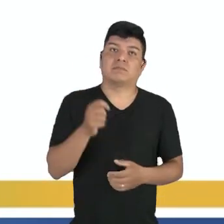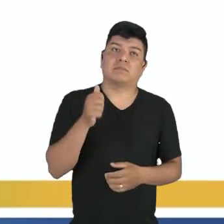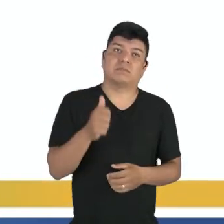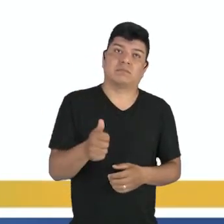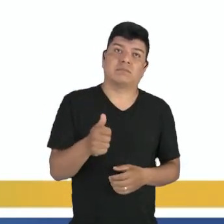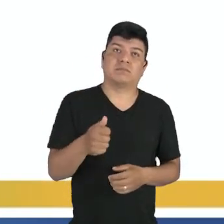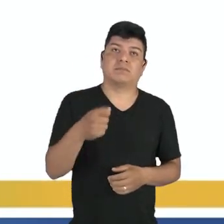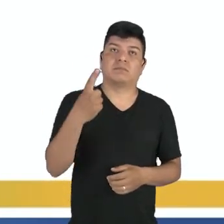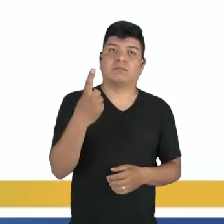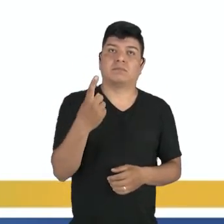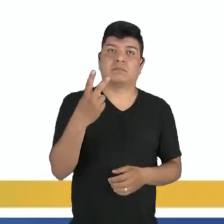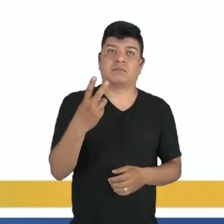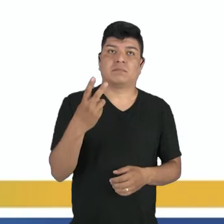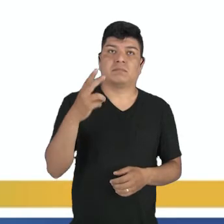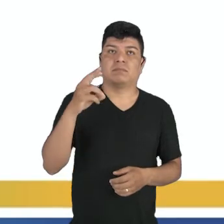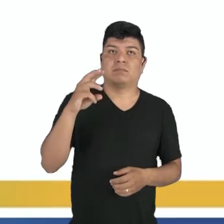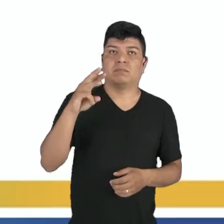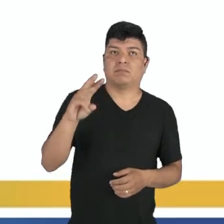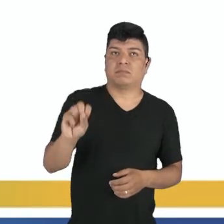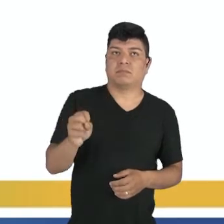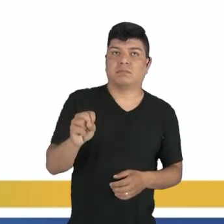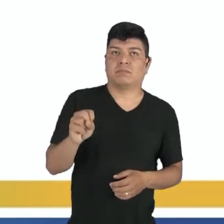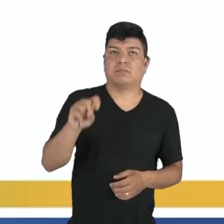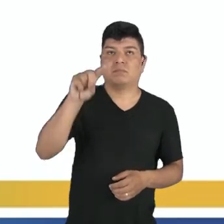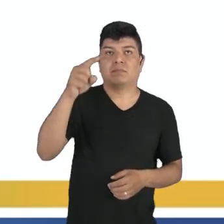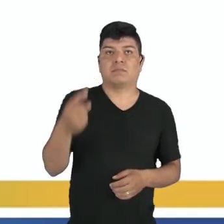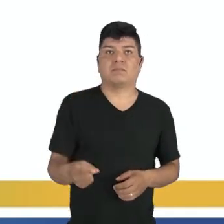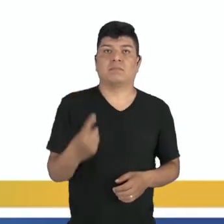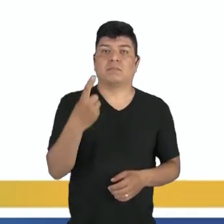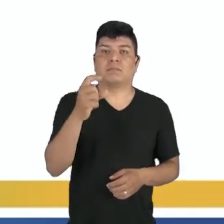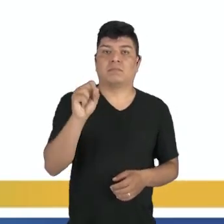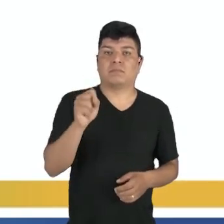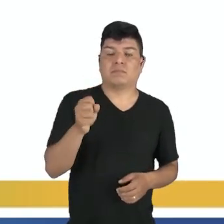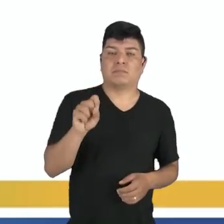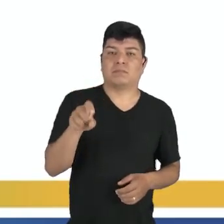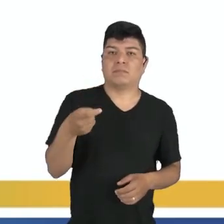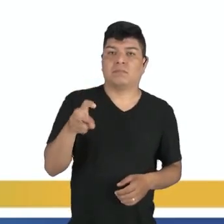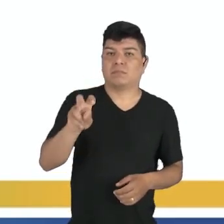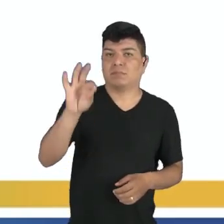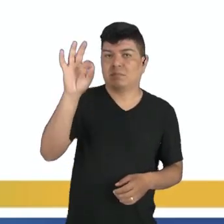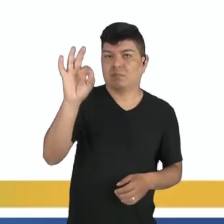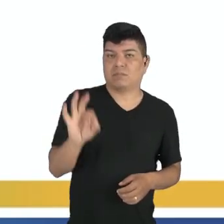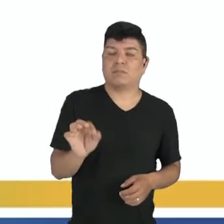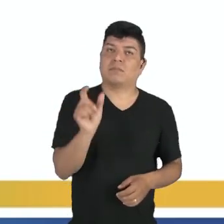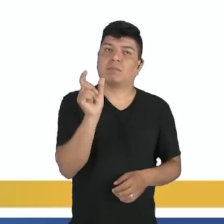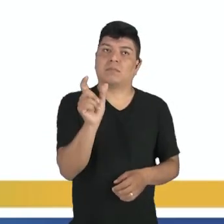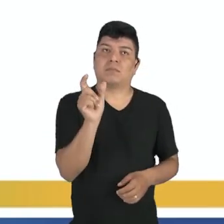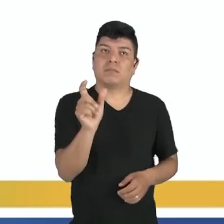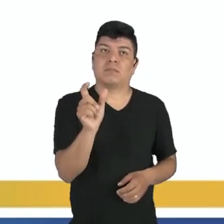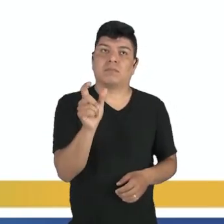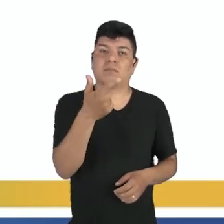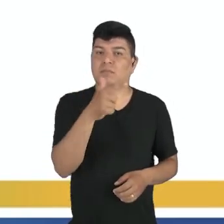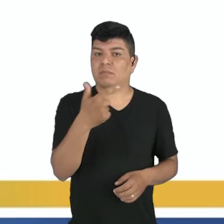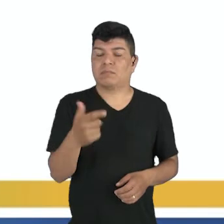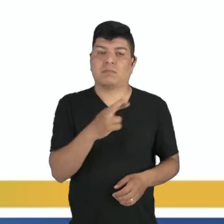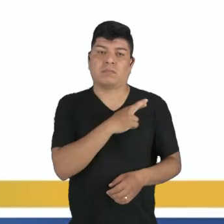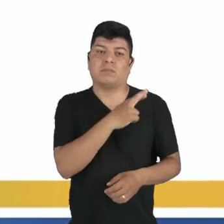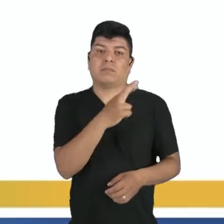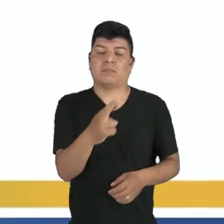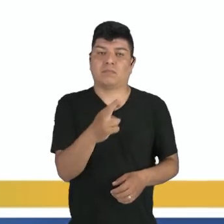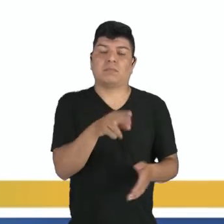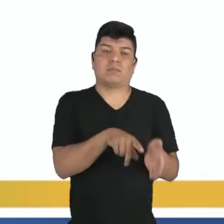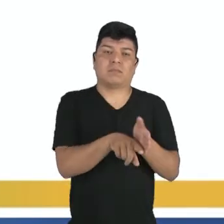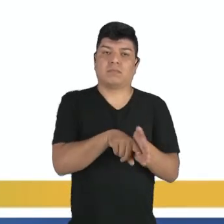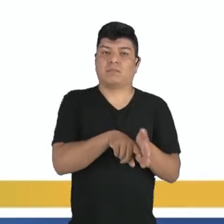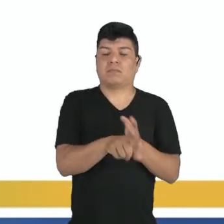pouco mais de 138 milhões cerca de 18,5 por cento é importante numa peça palavra sem religião na hora